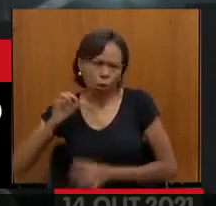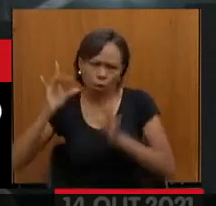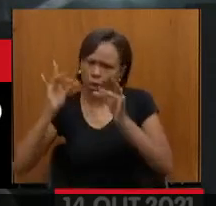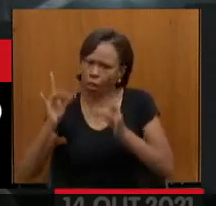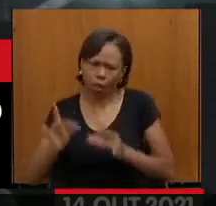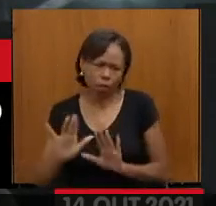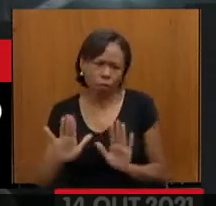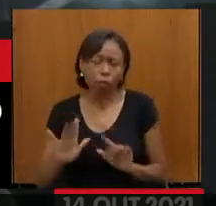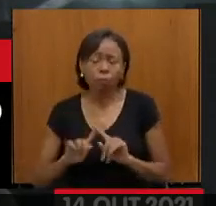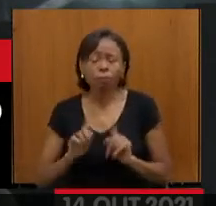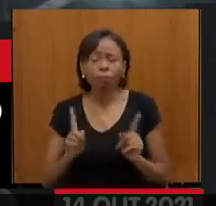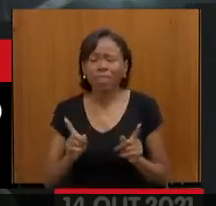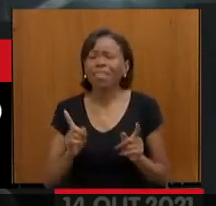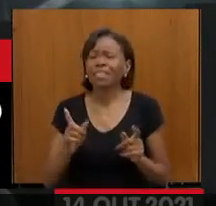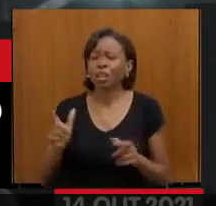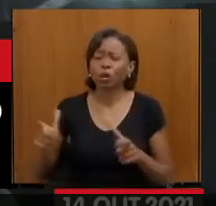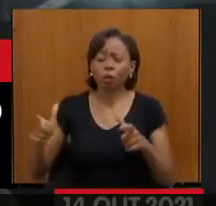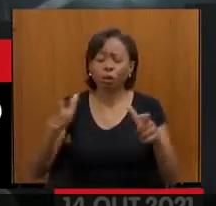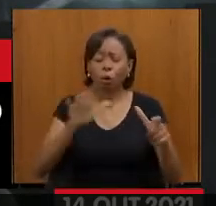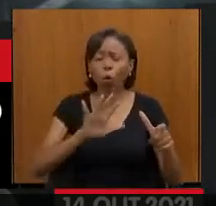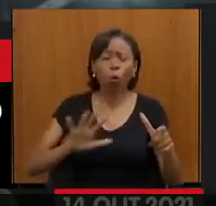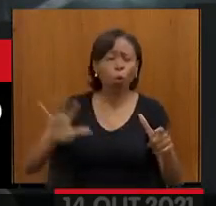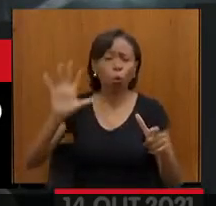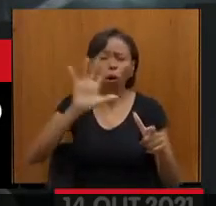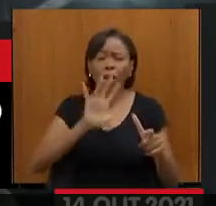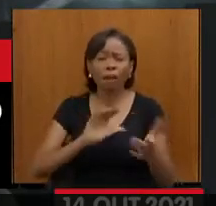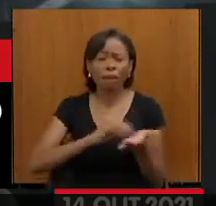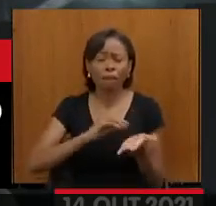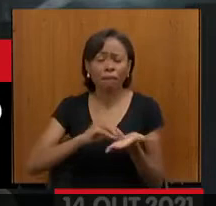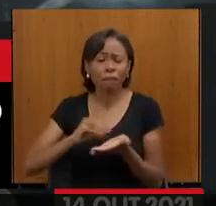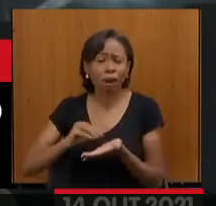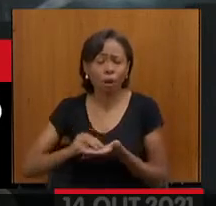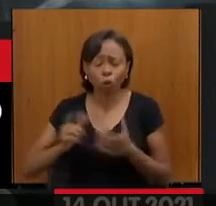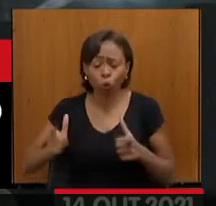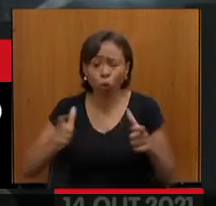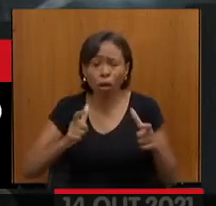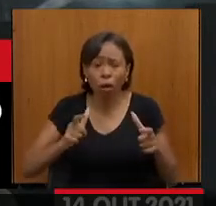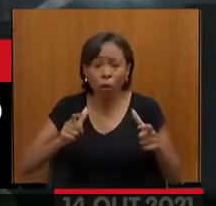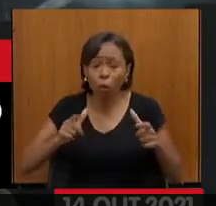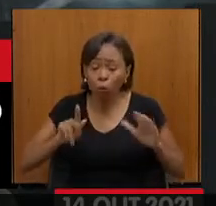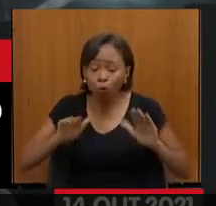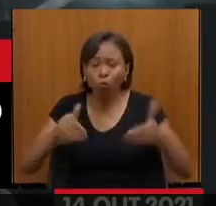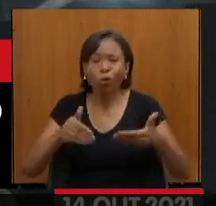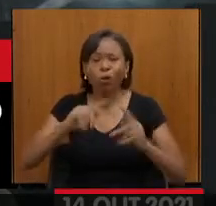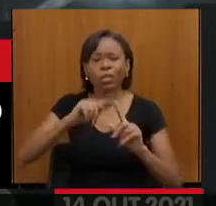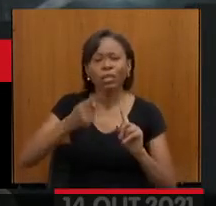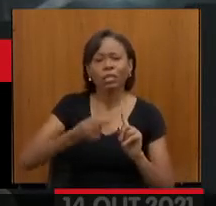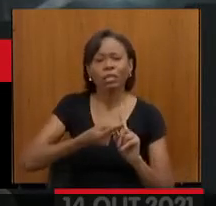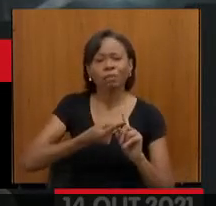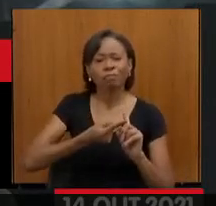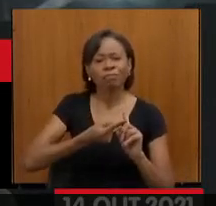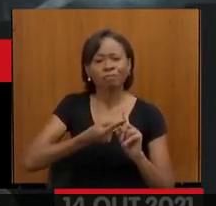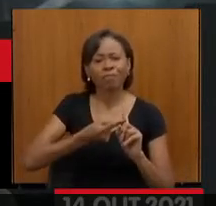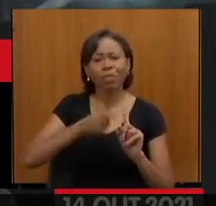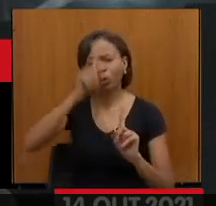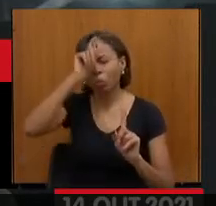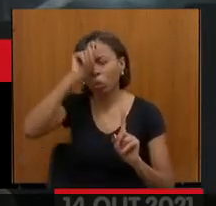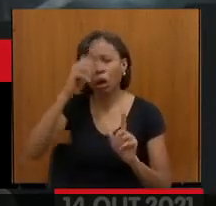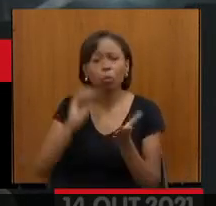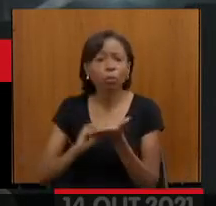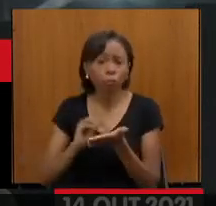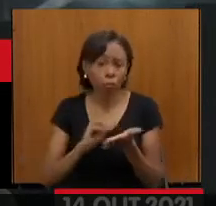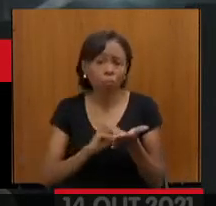possível que a gente tenha em muitas regiões vazios sanitários em termos de maternidade, né? Já foi apresentado com